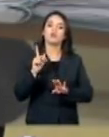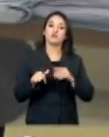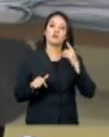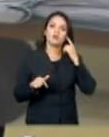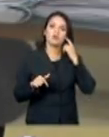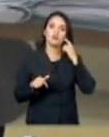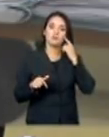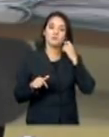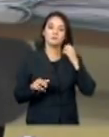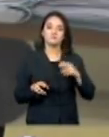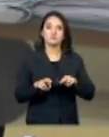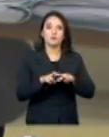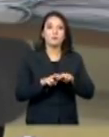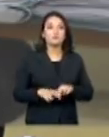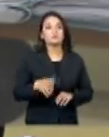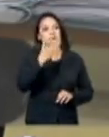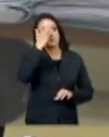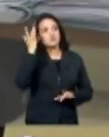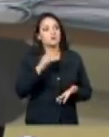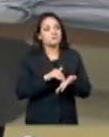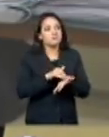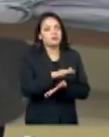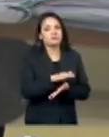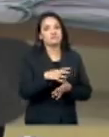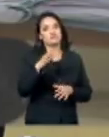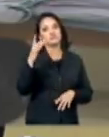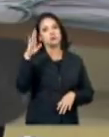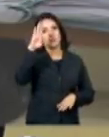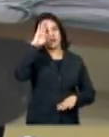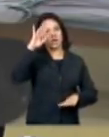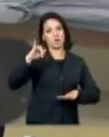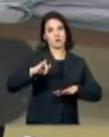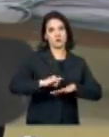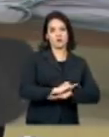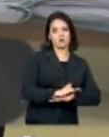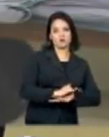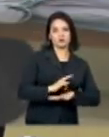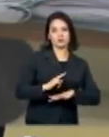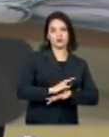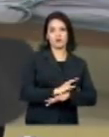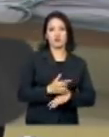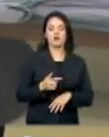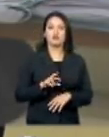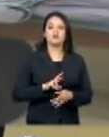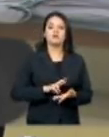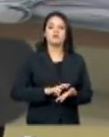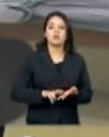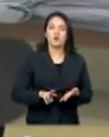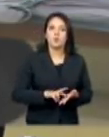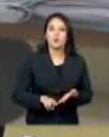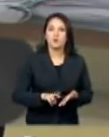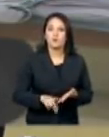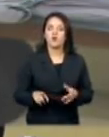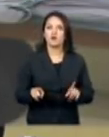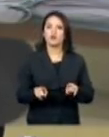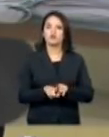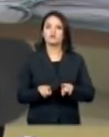recorrido a aeronáutica não caracteriza por si só ato de exceção e nem motivação